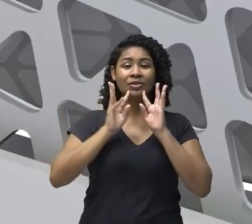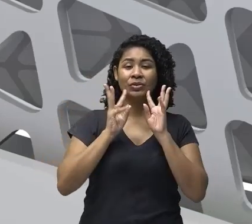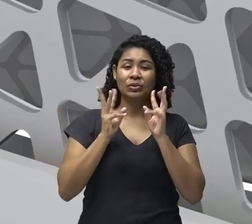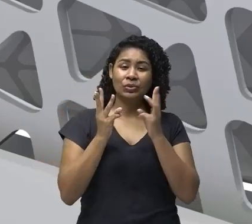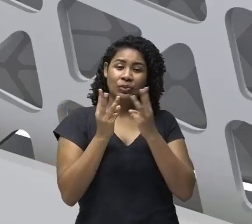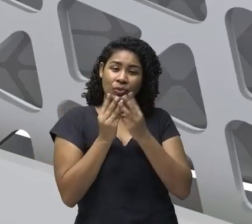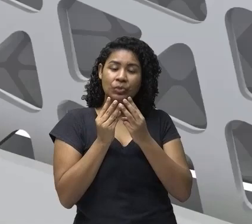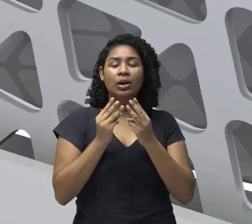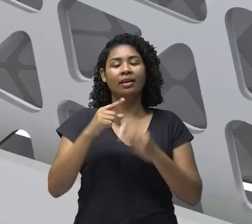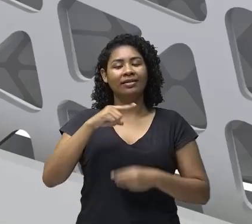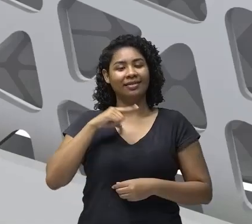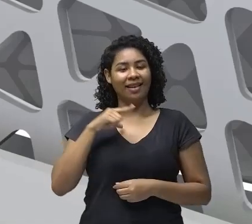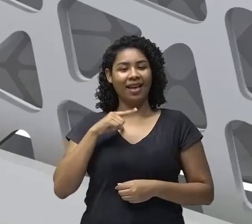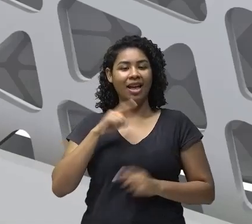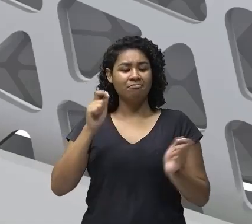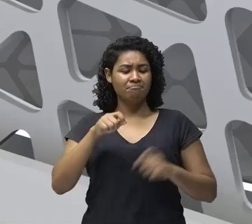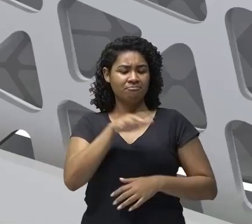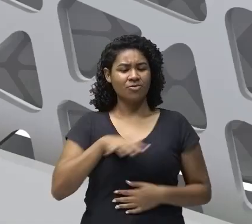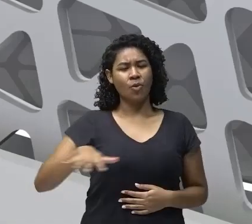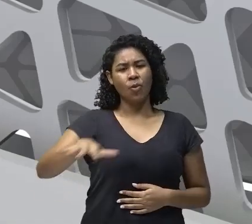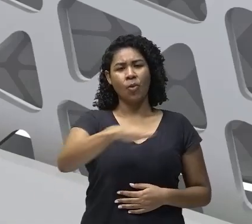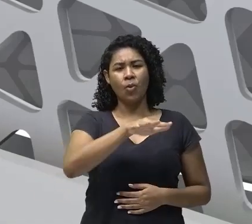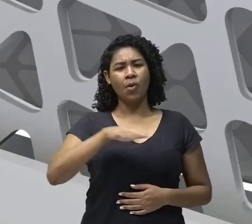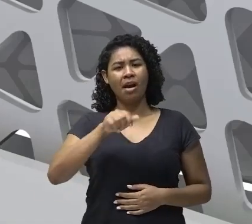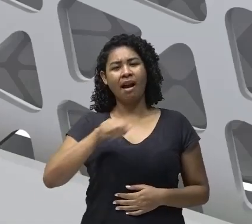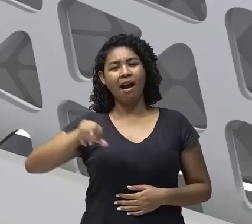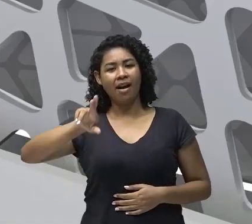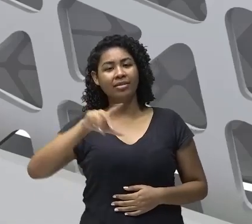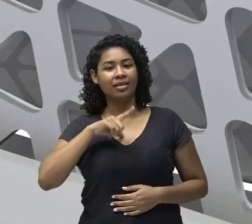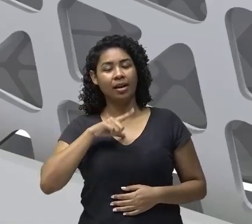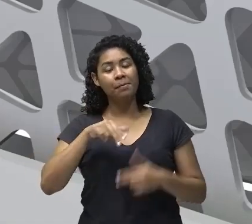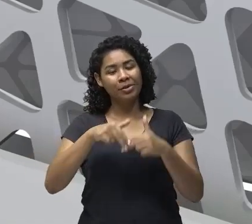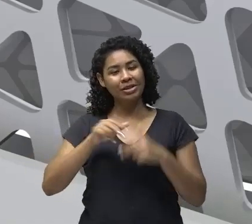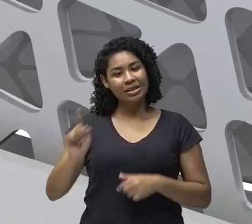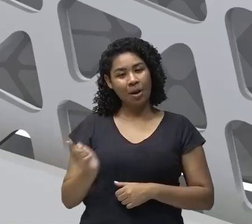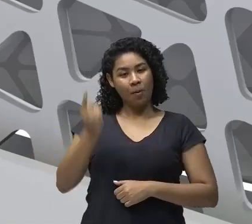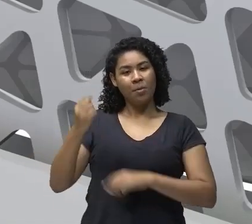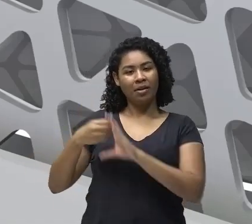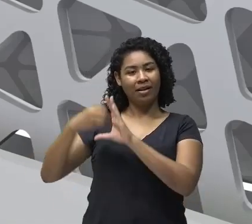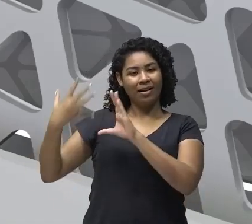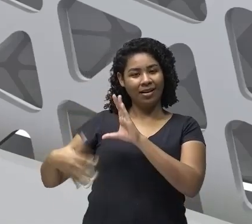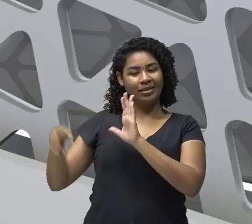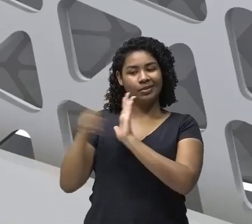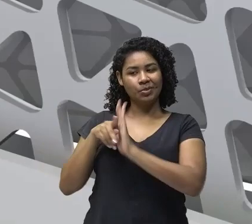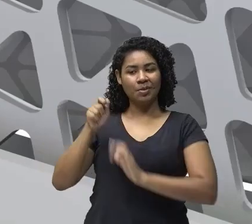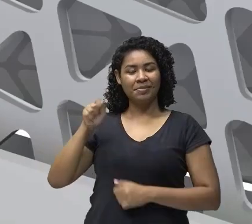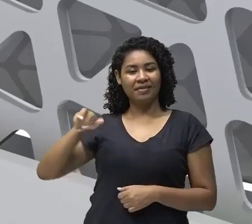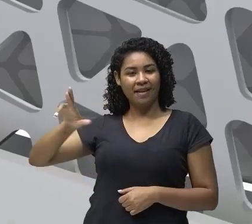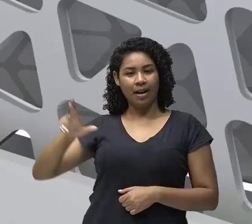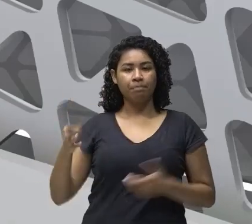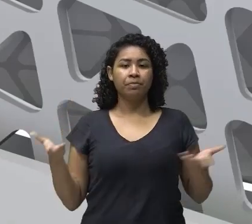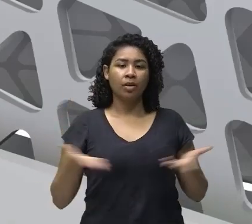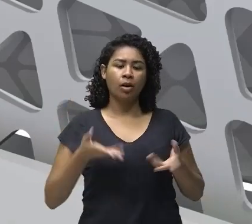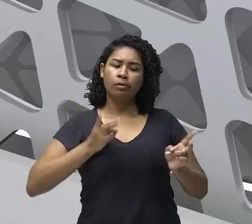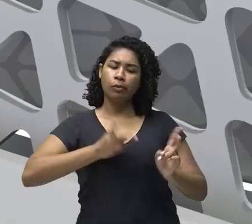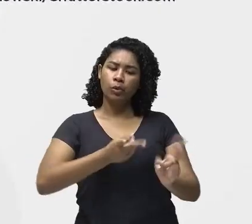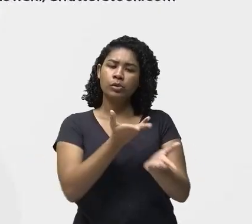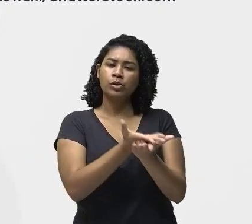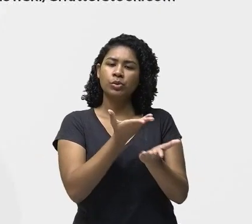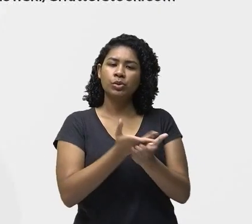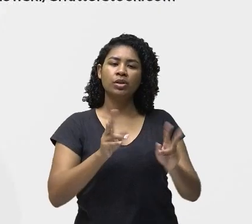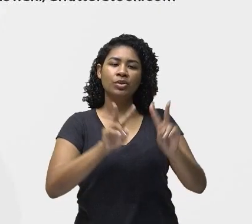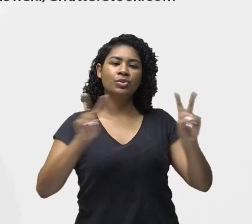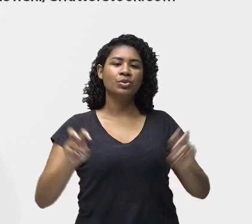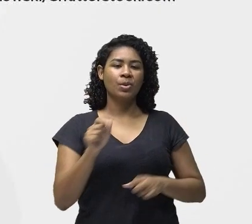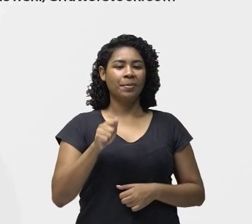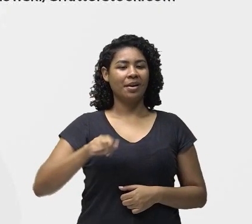e ocupa espaço, e isso é uma das suas propriedades. Vamos continuar falando das propriedades do ar. Olha